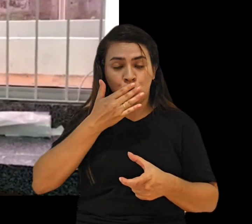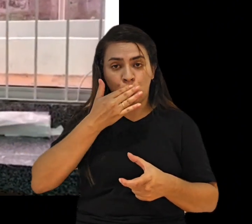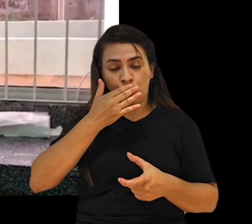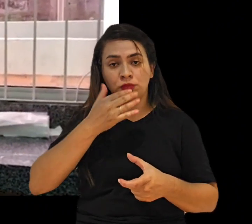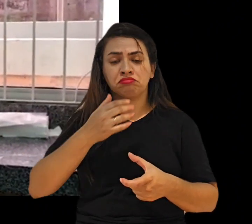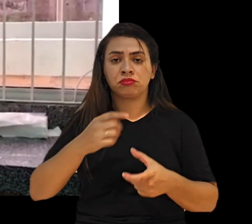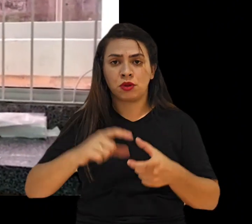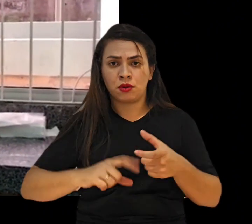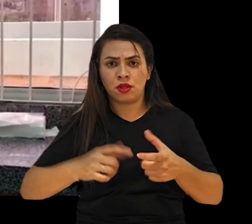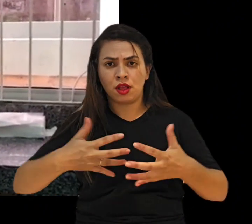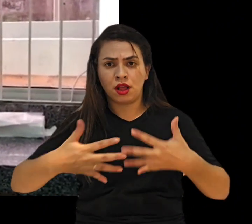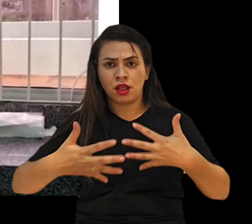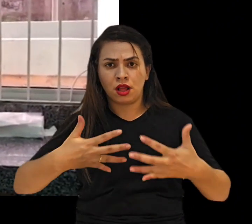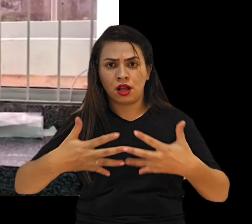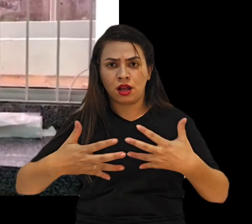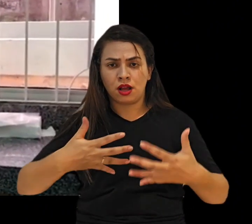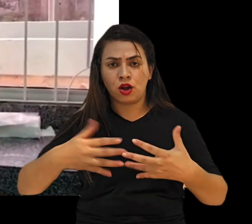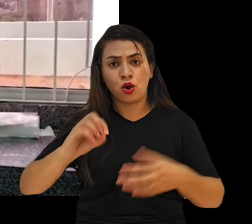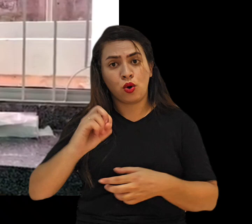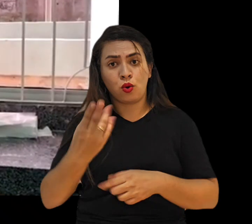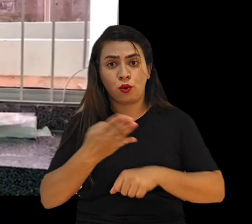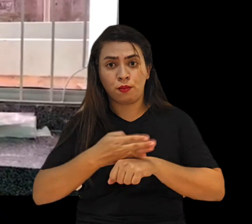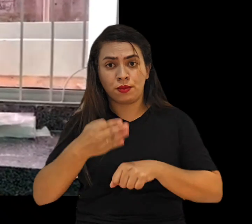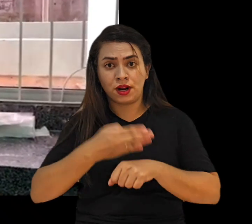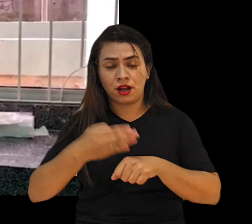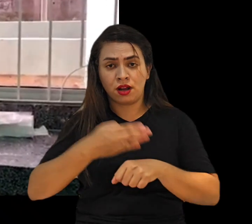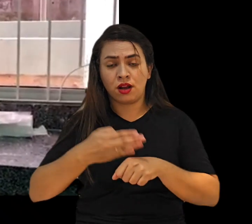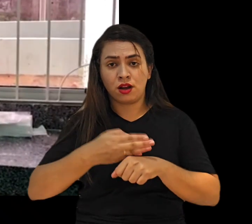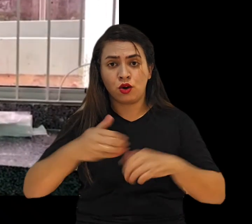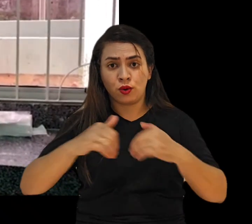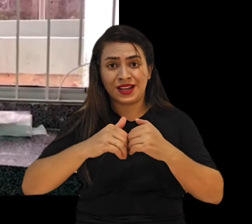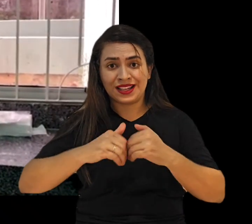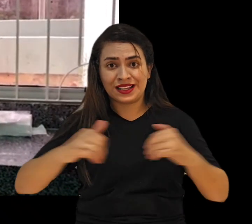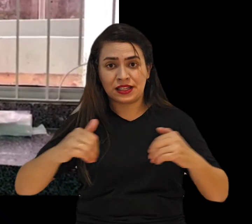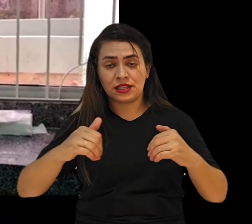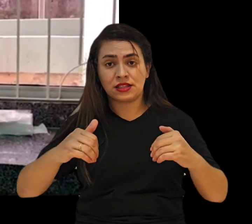Tá? Ana Carolina.